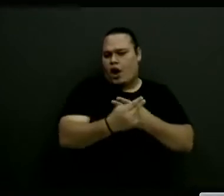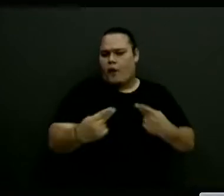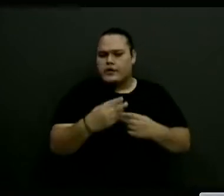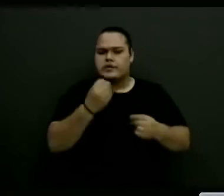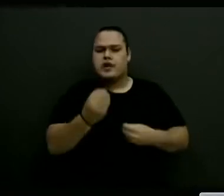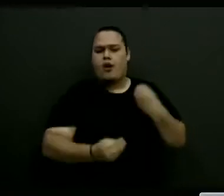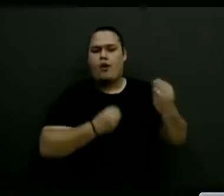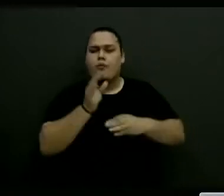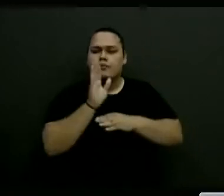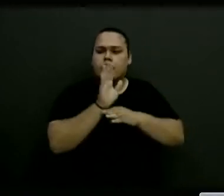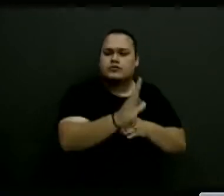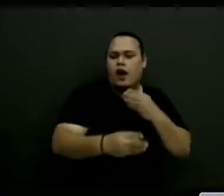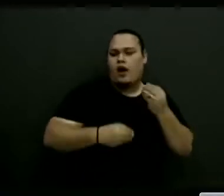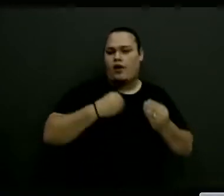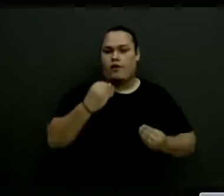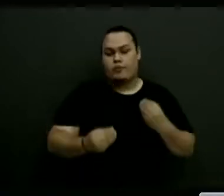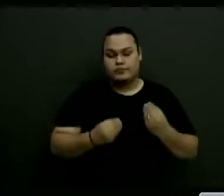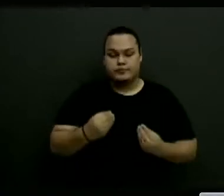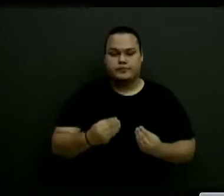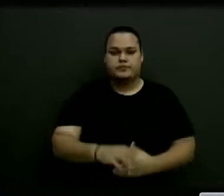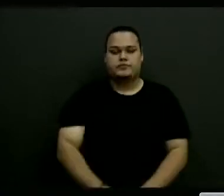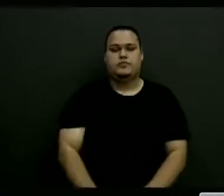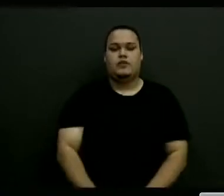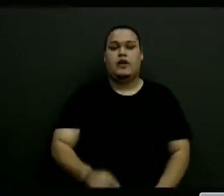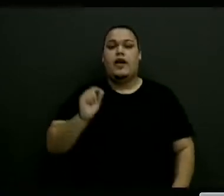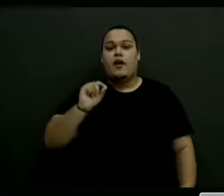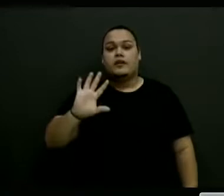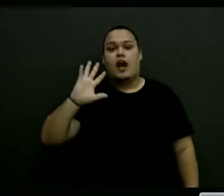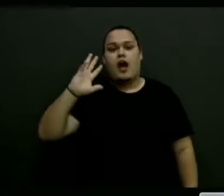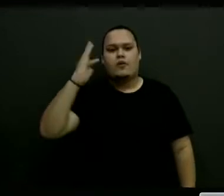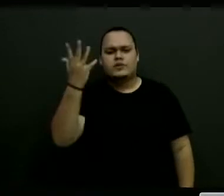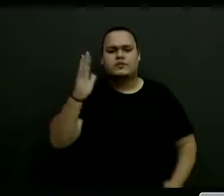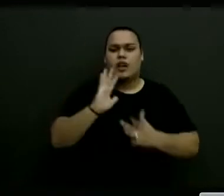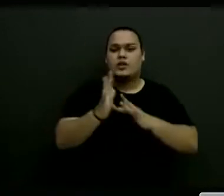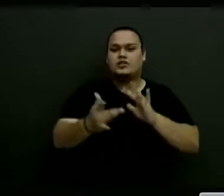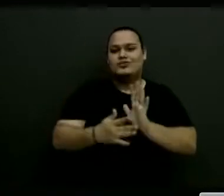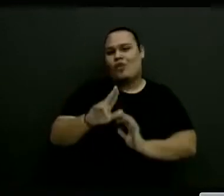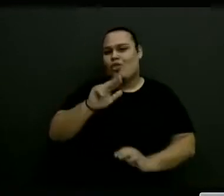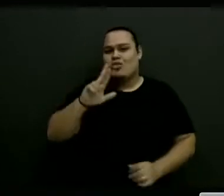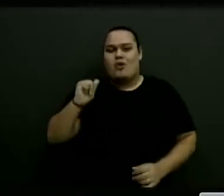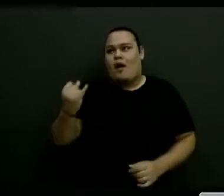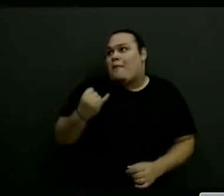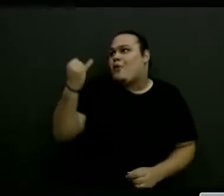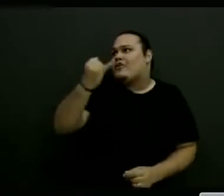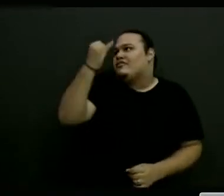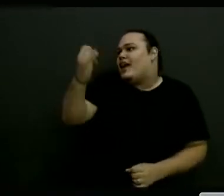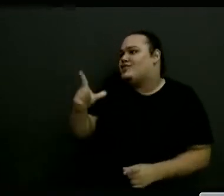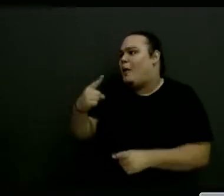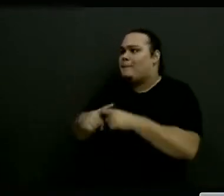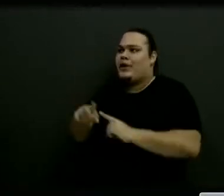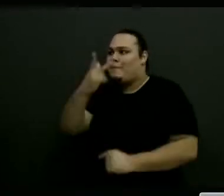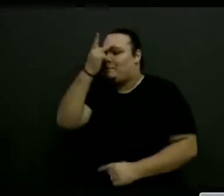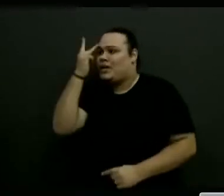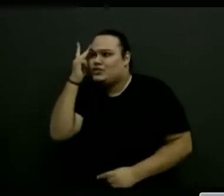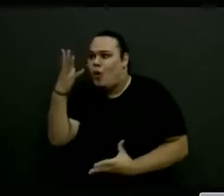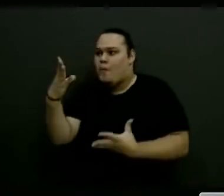Ao Senhor Jesus, ele nunca se agradou do populismo, ele não era um líder popular. Não era